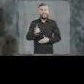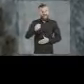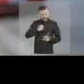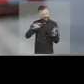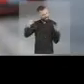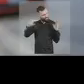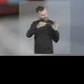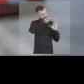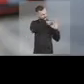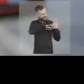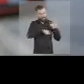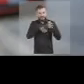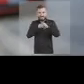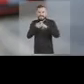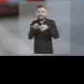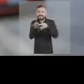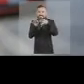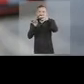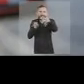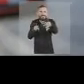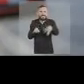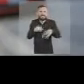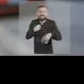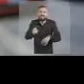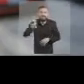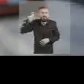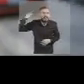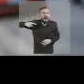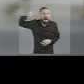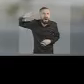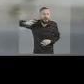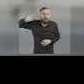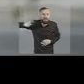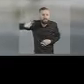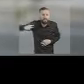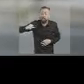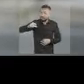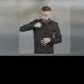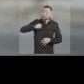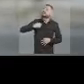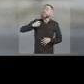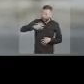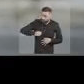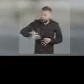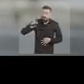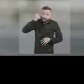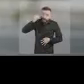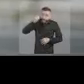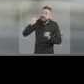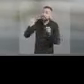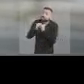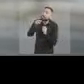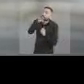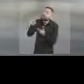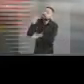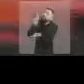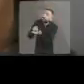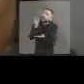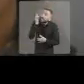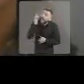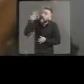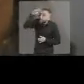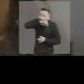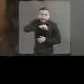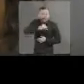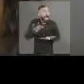Eu vi essa proposta De ensino à distância Isso é completamente maluco A minha filha precisa Aprender com professores De